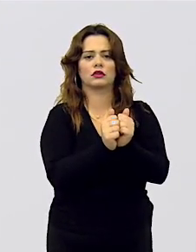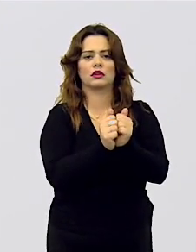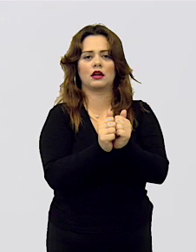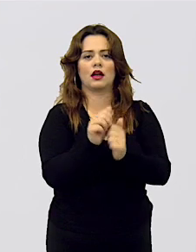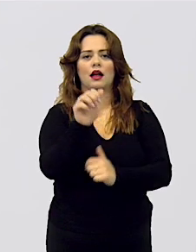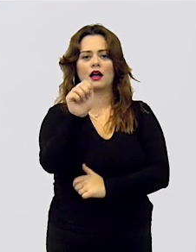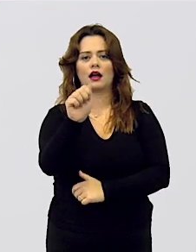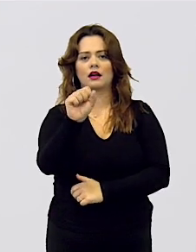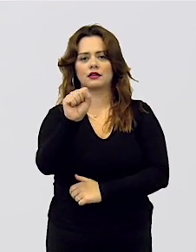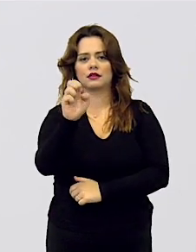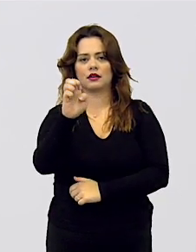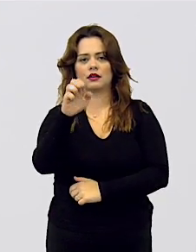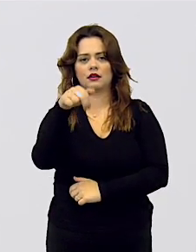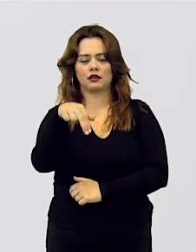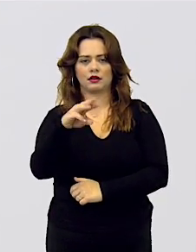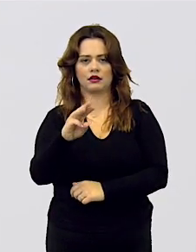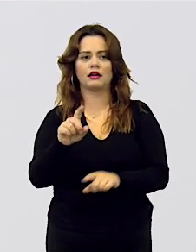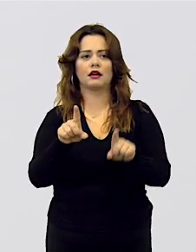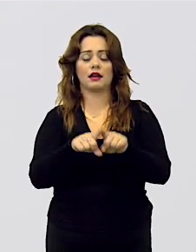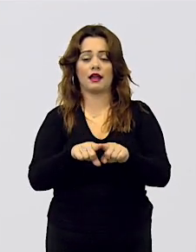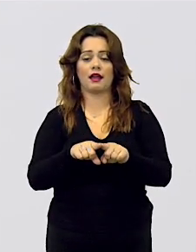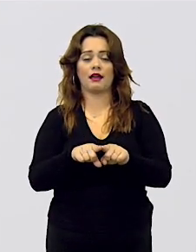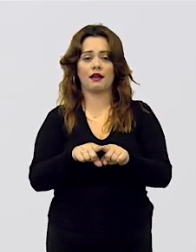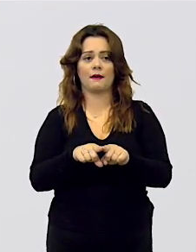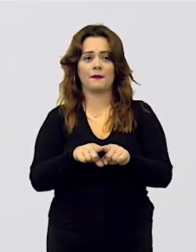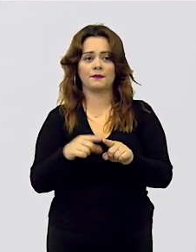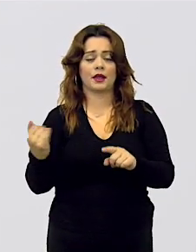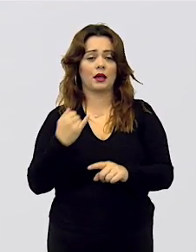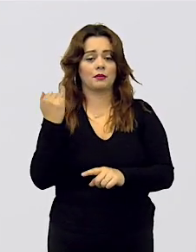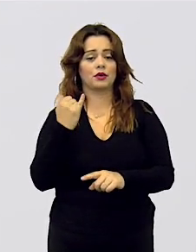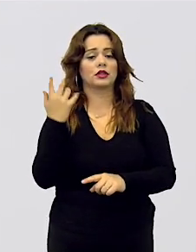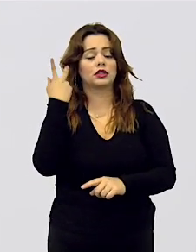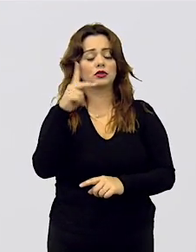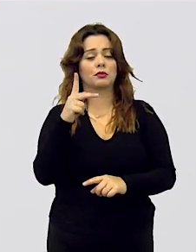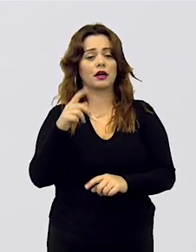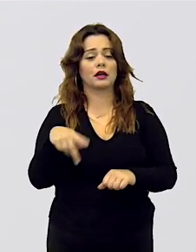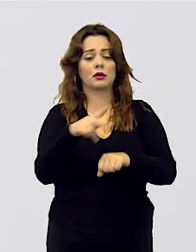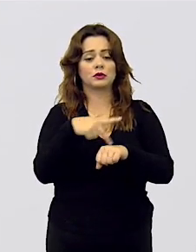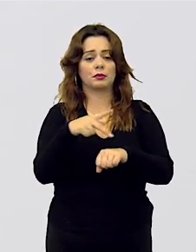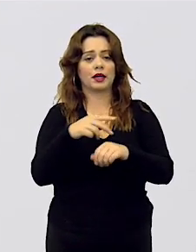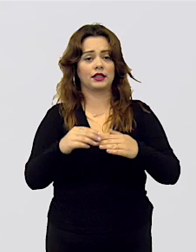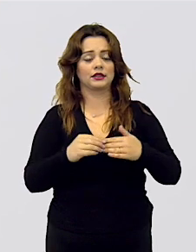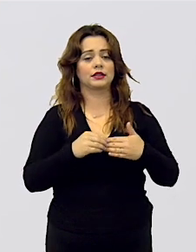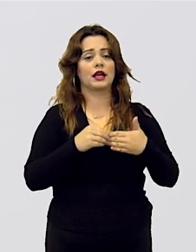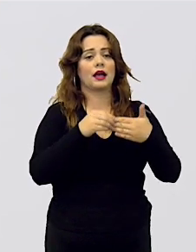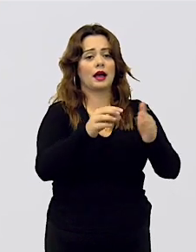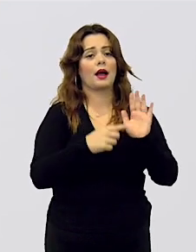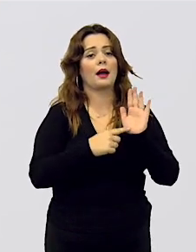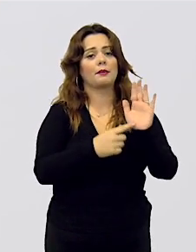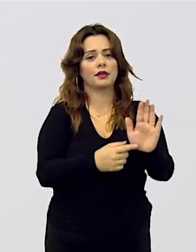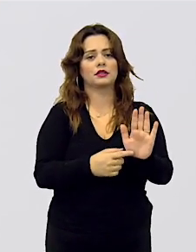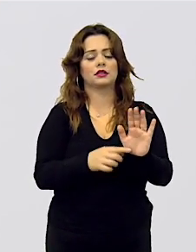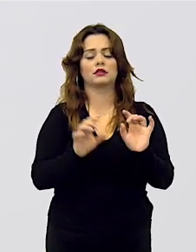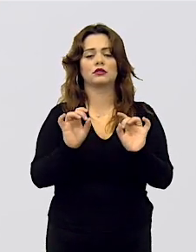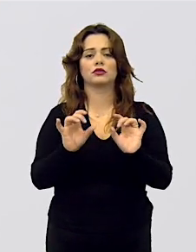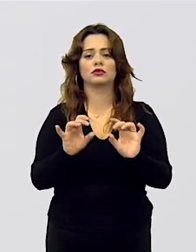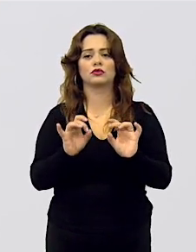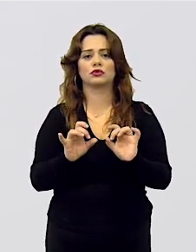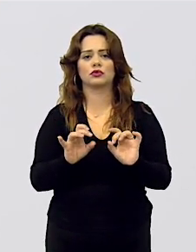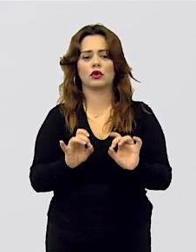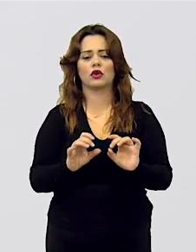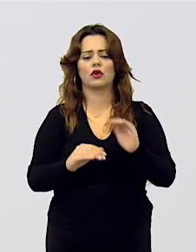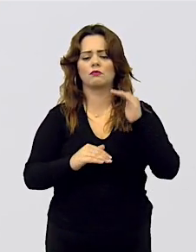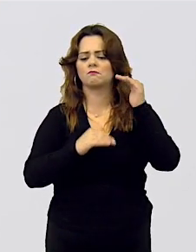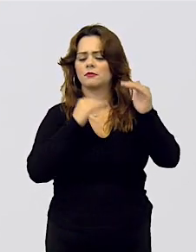azian é um polo dinâmico da economia internacional tendo seus países apresentados historicamente sólidas taxas